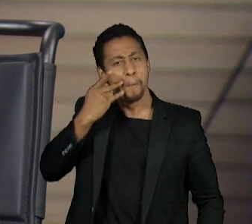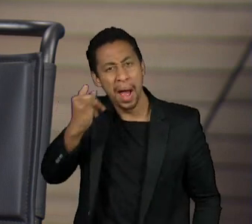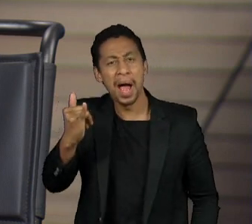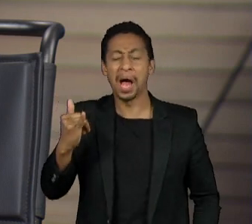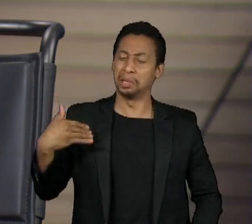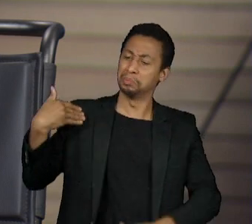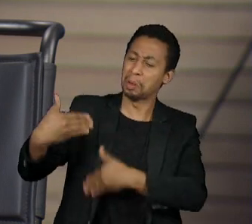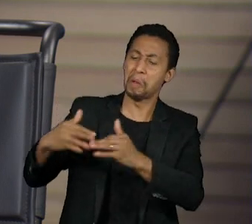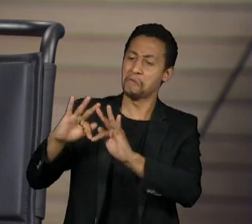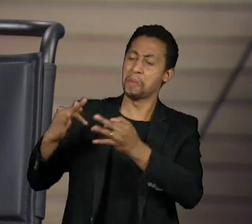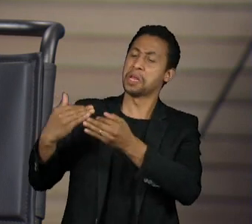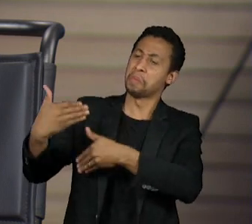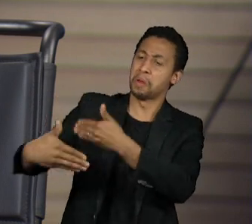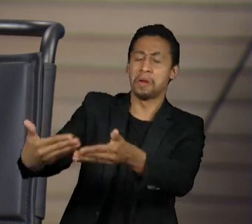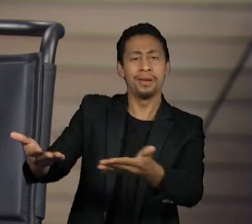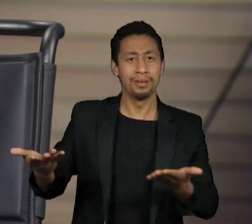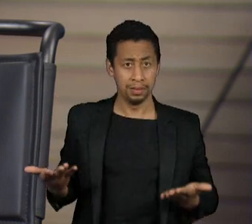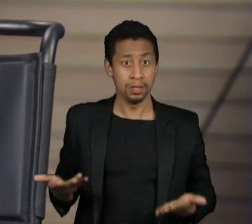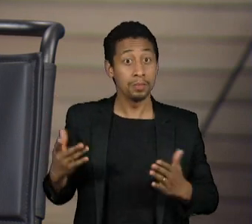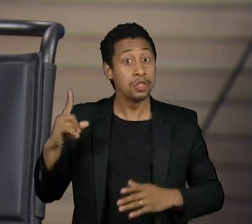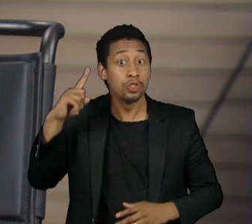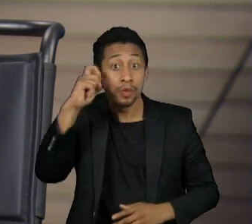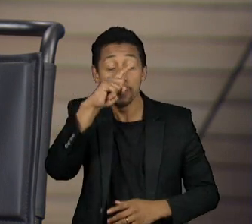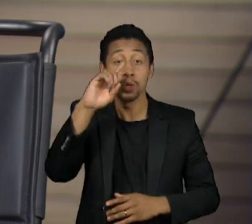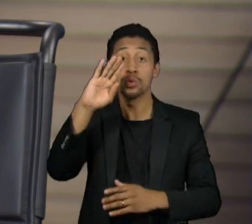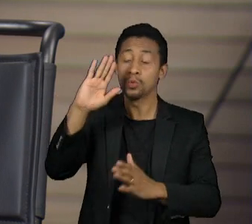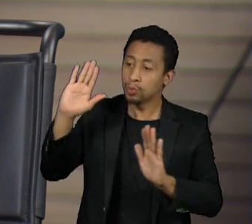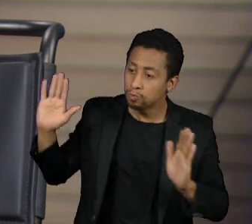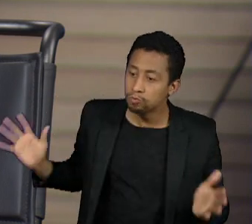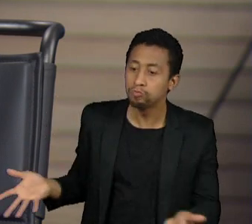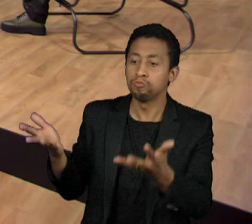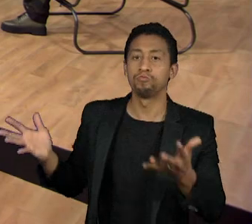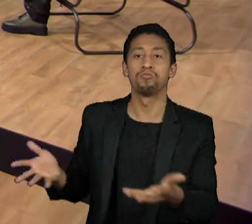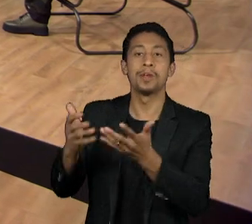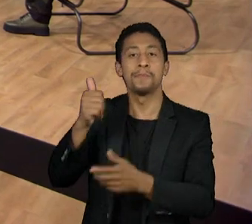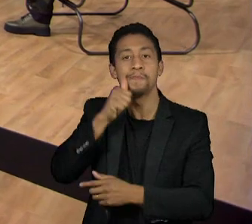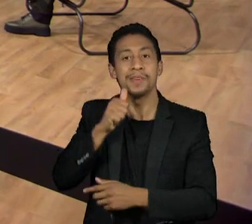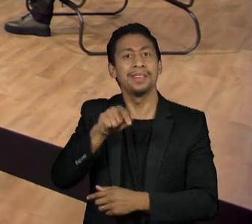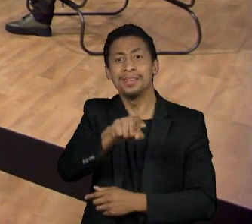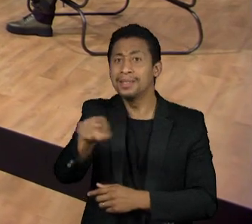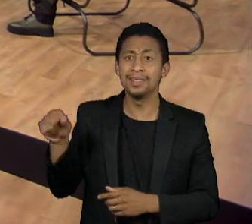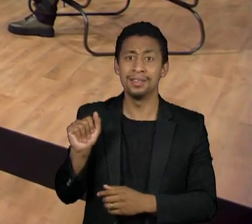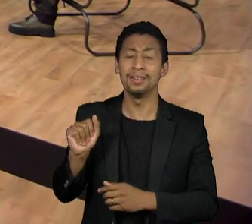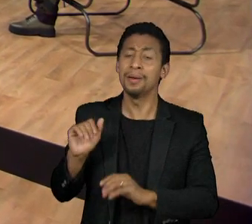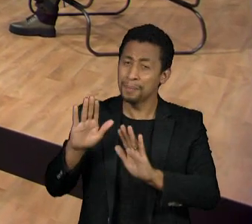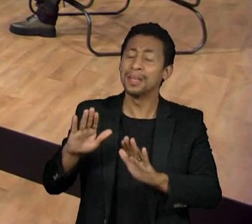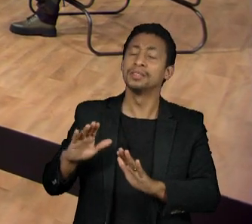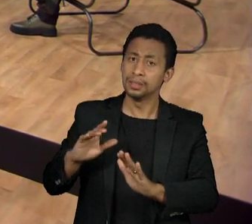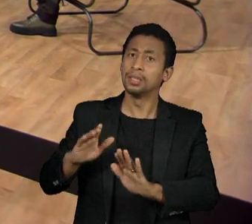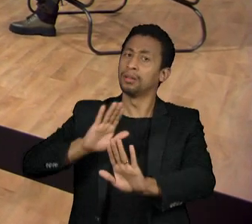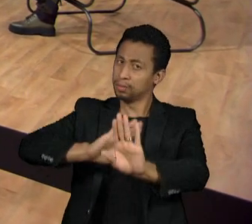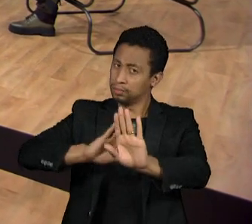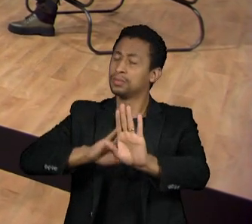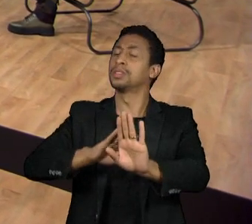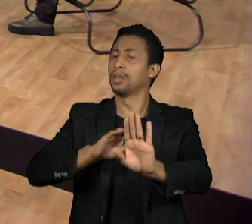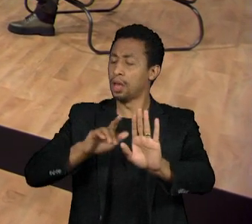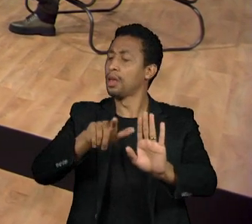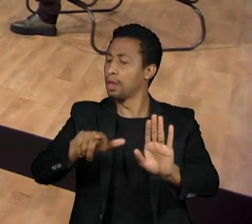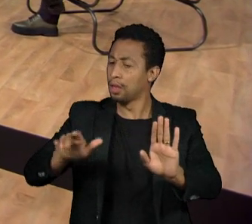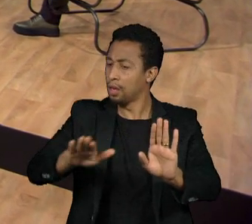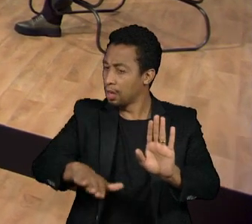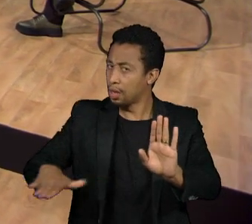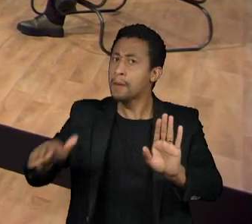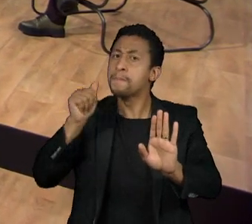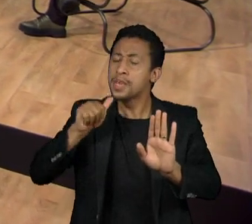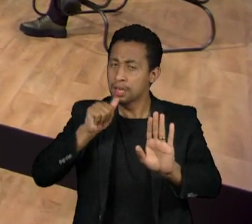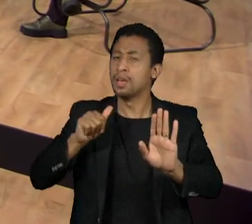Então, a gente tem uma dificuldade de reconhecer essa vulnerabilidade, mas ela existe. Porque elas são meninas, elas têm um